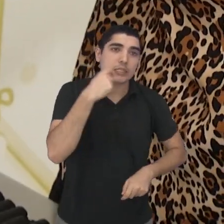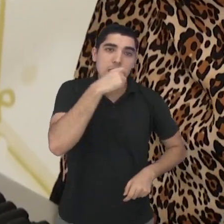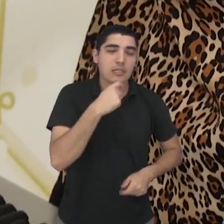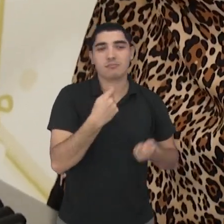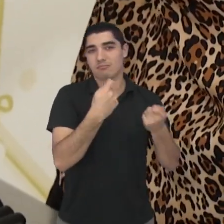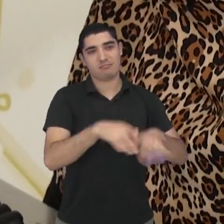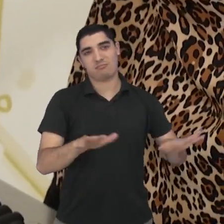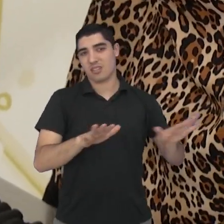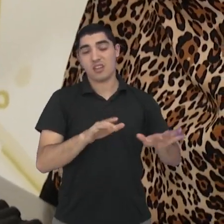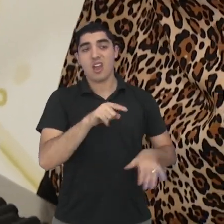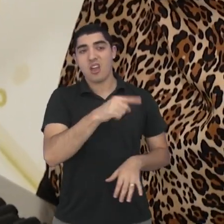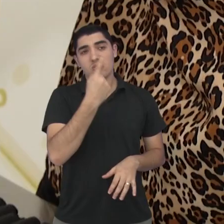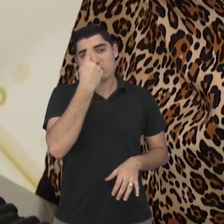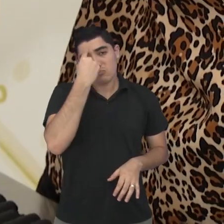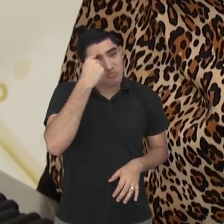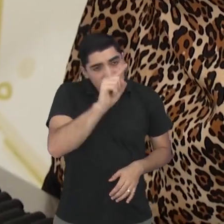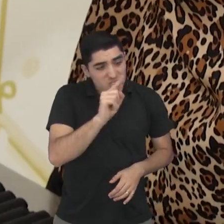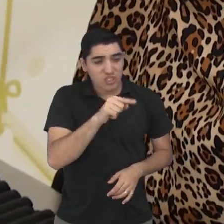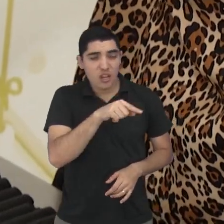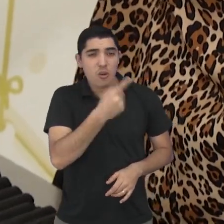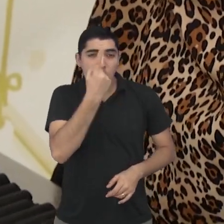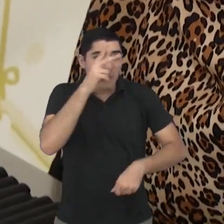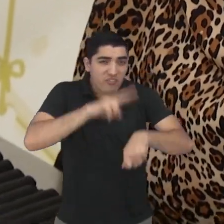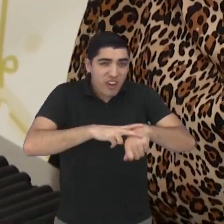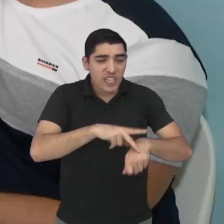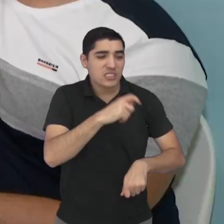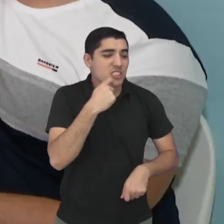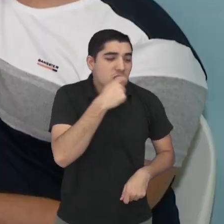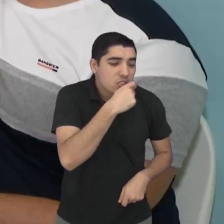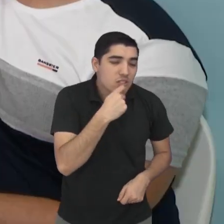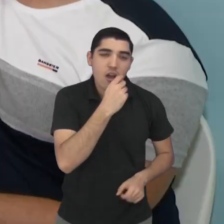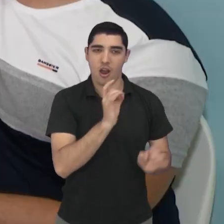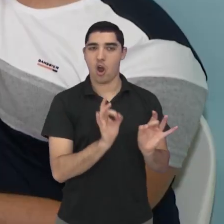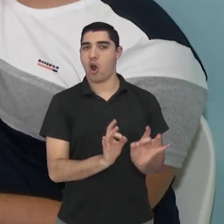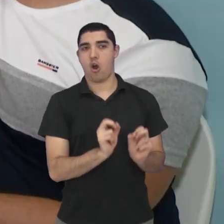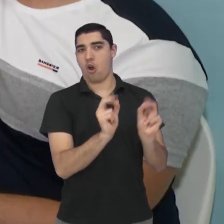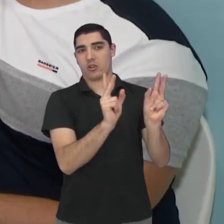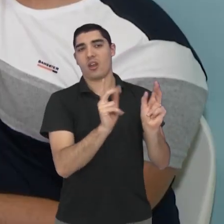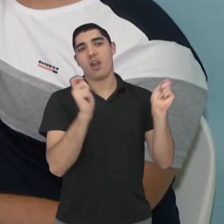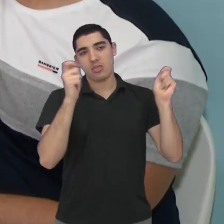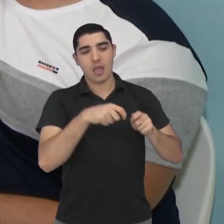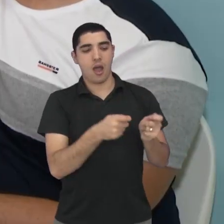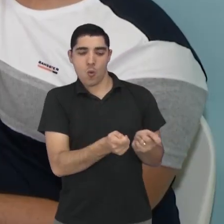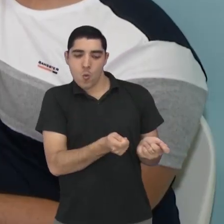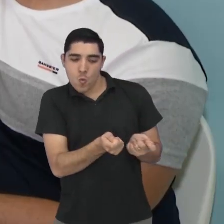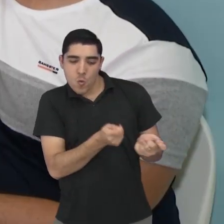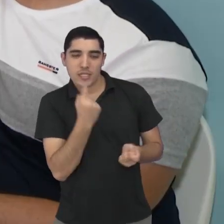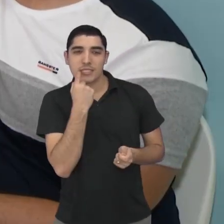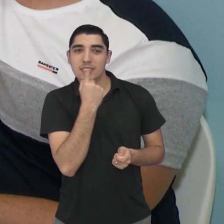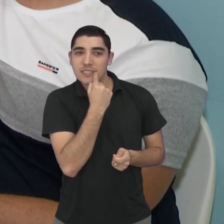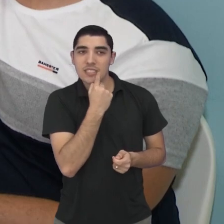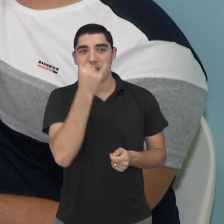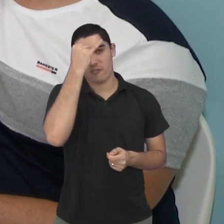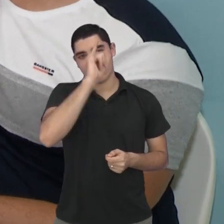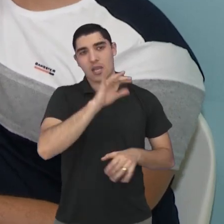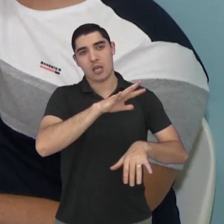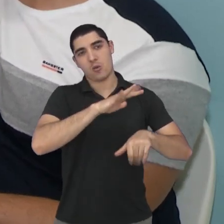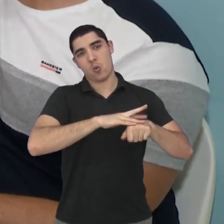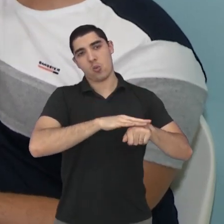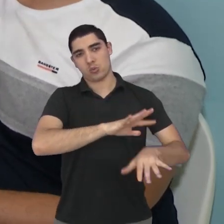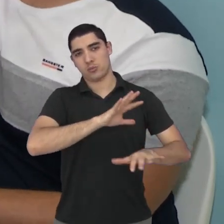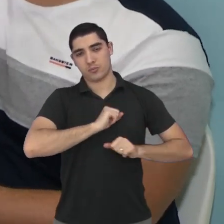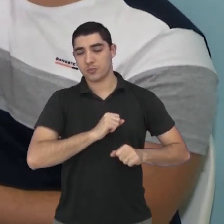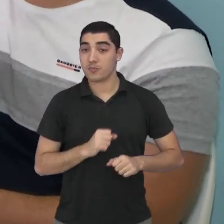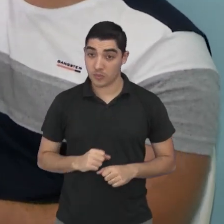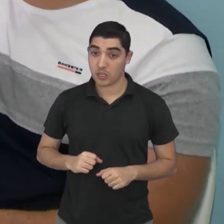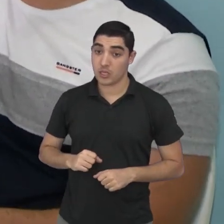Então, uma vez por dia já é o suficiente para a gente controlar a gengivite e a evolução de uma doença periodontal. E